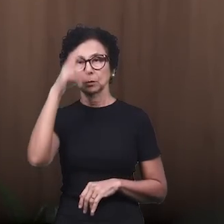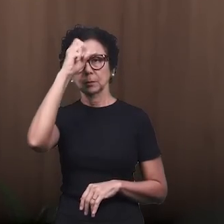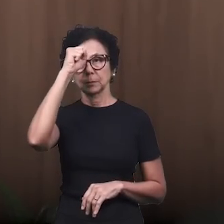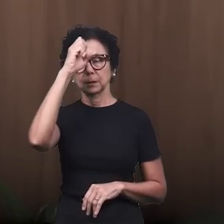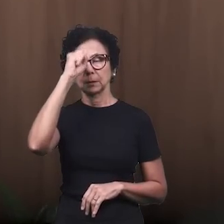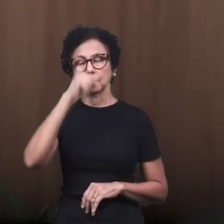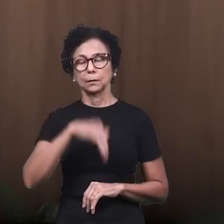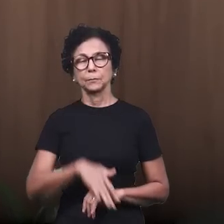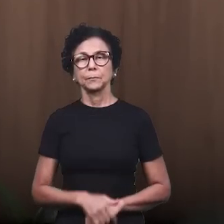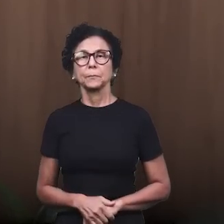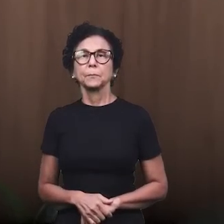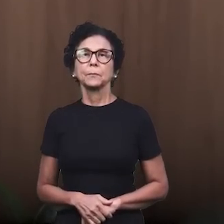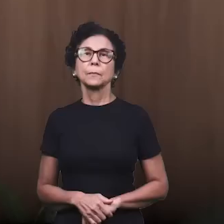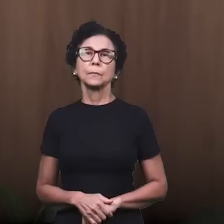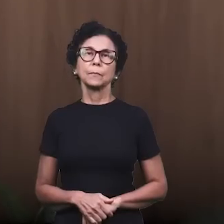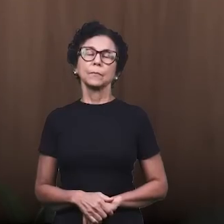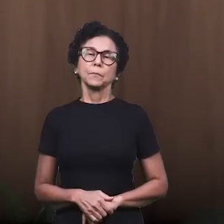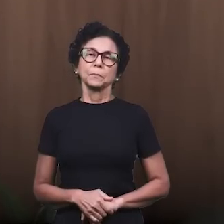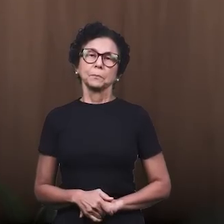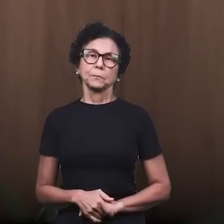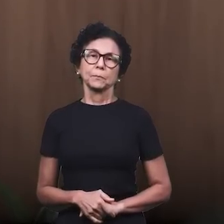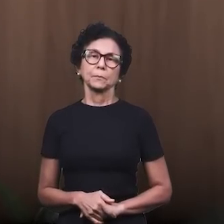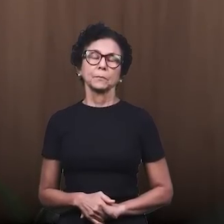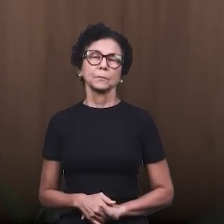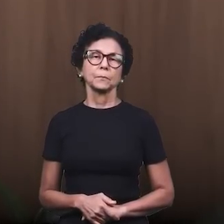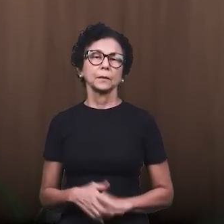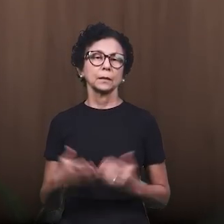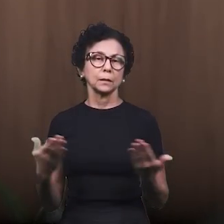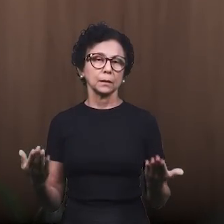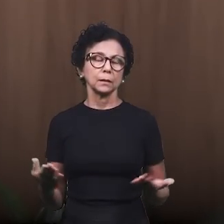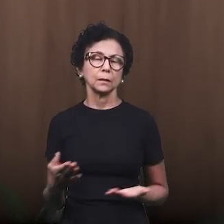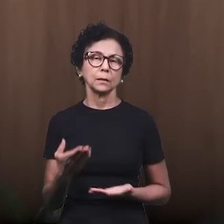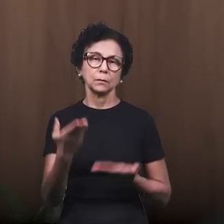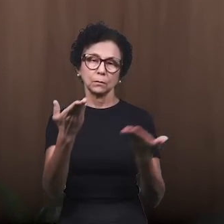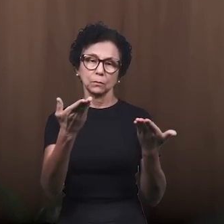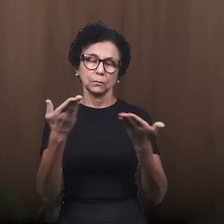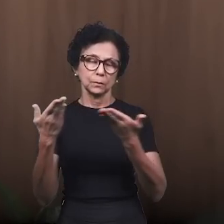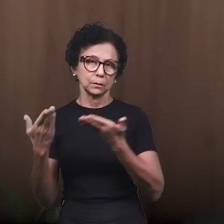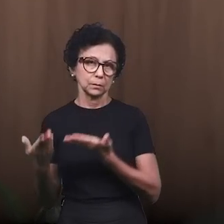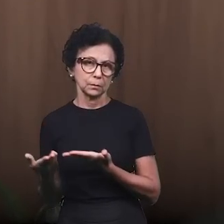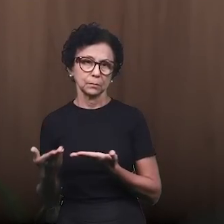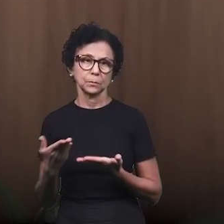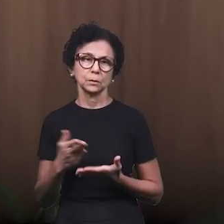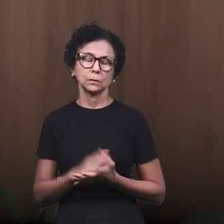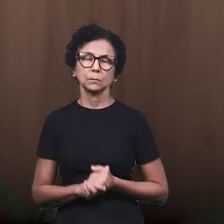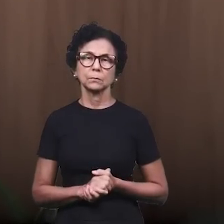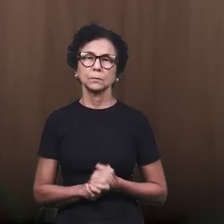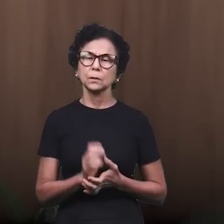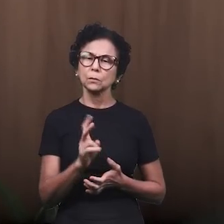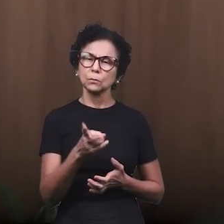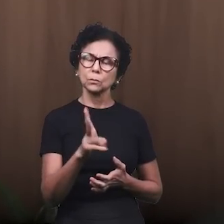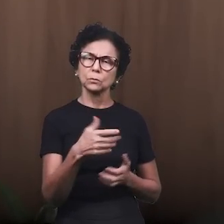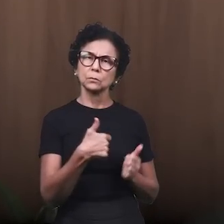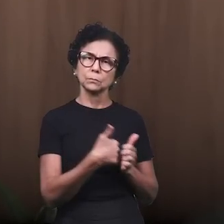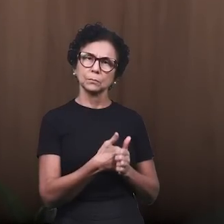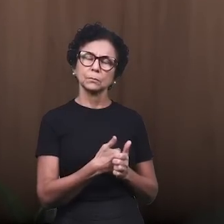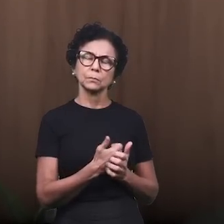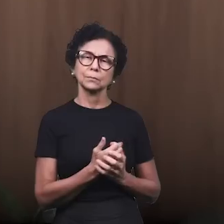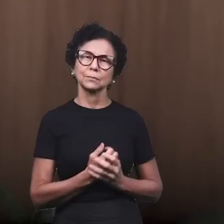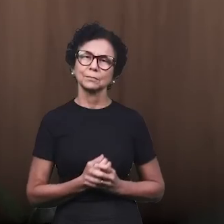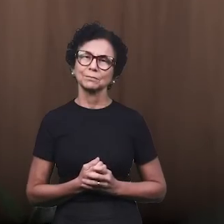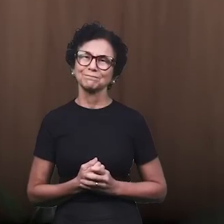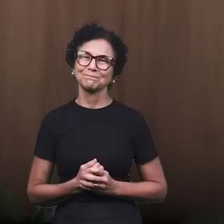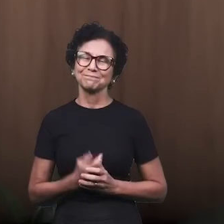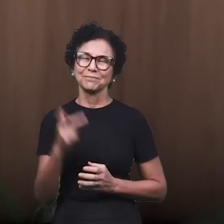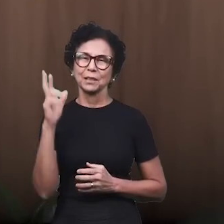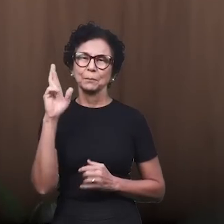aqui o encerramento e aos ouvintes deixamos o convite para que continue nos acompanhando.